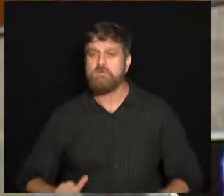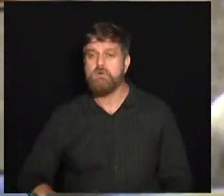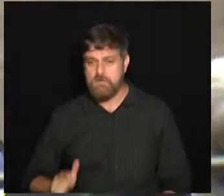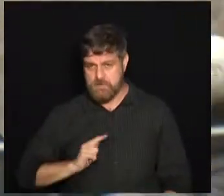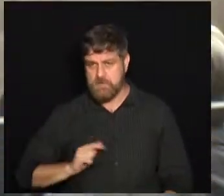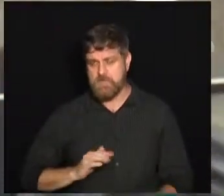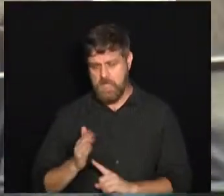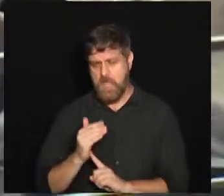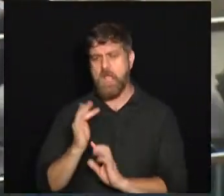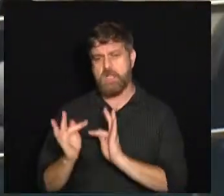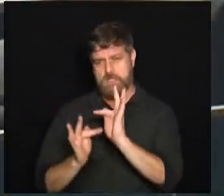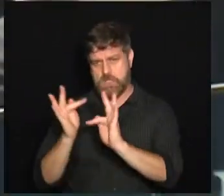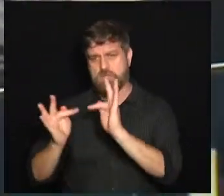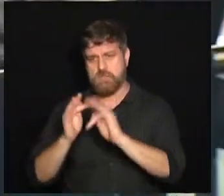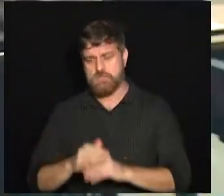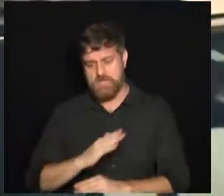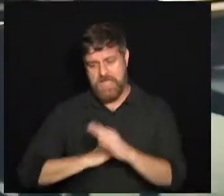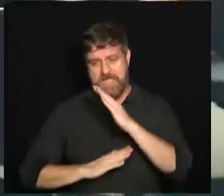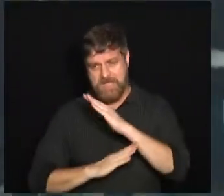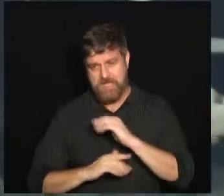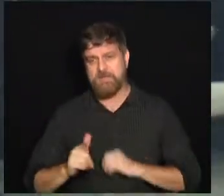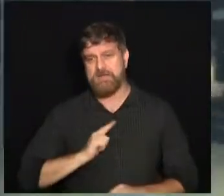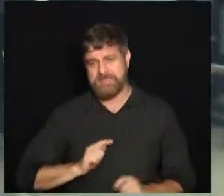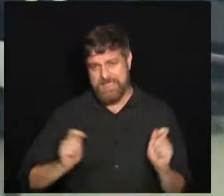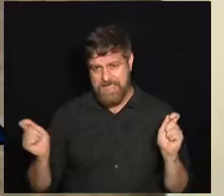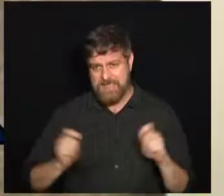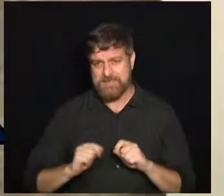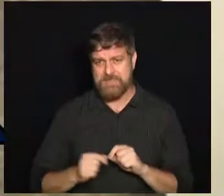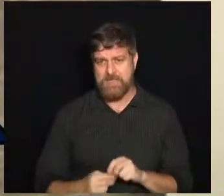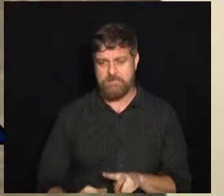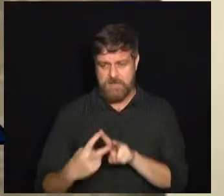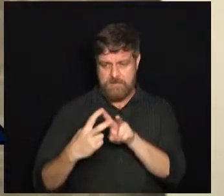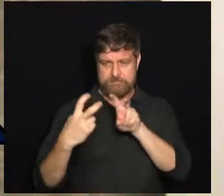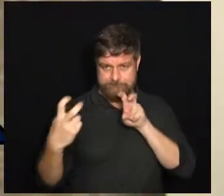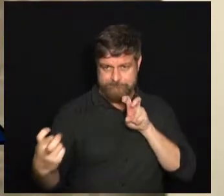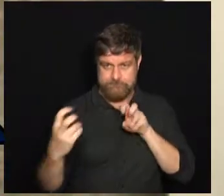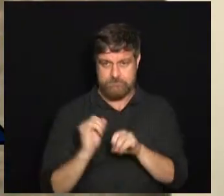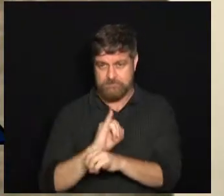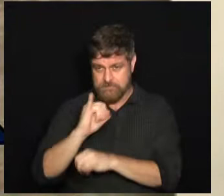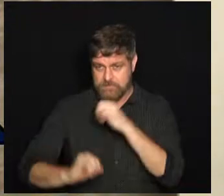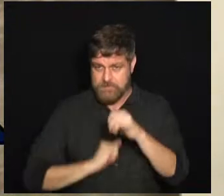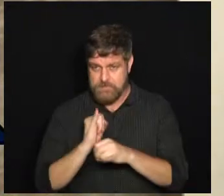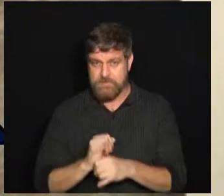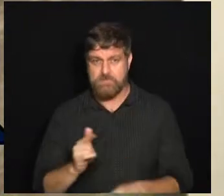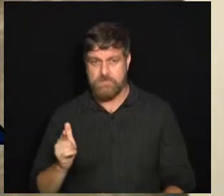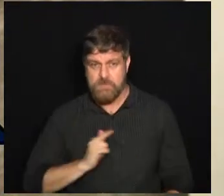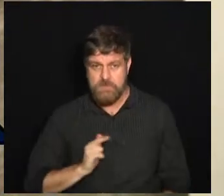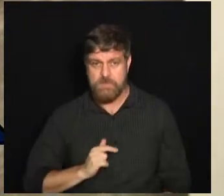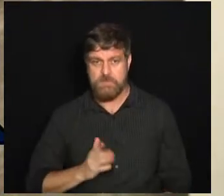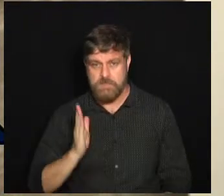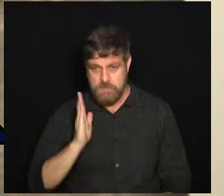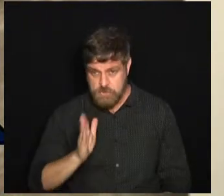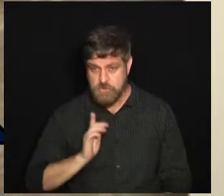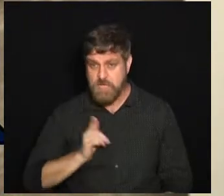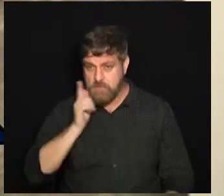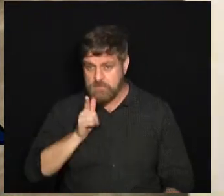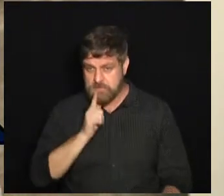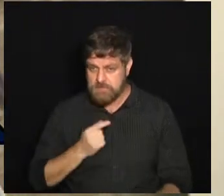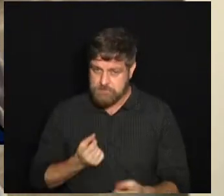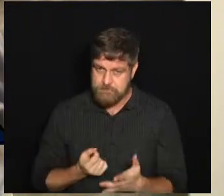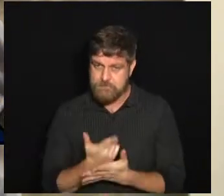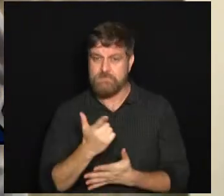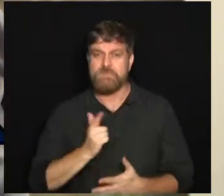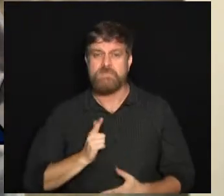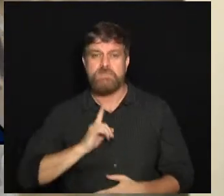tecnologia necessária para fazer as reuniões à distância. É viável, o produto está sendo adquirido